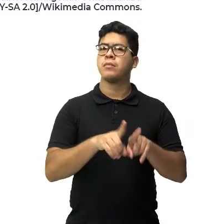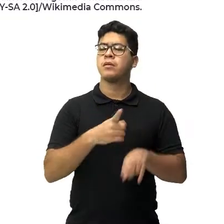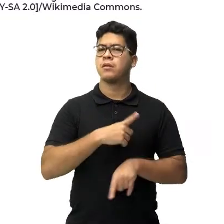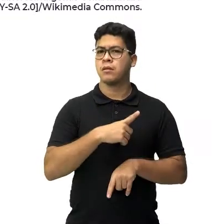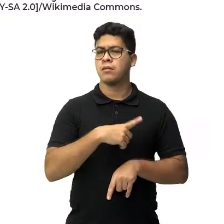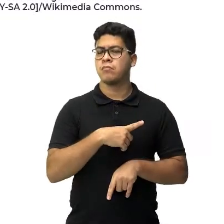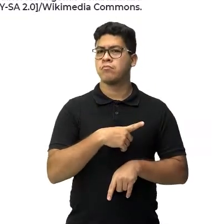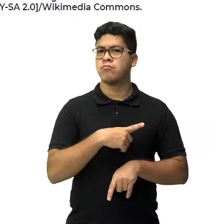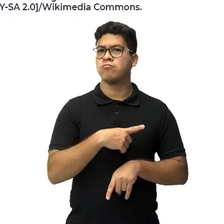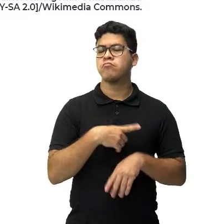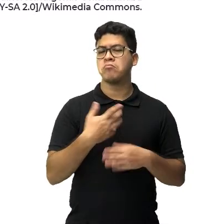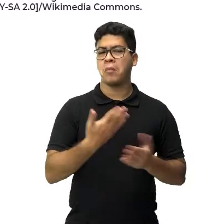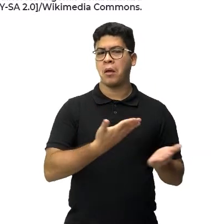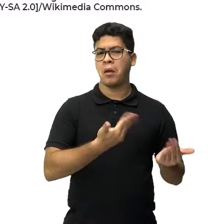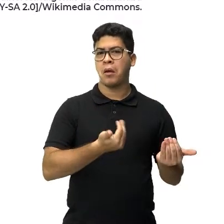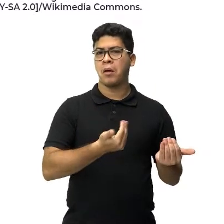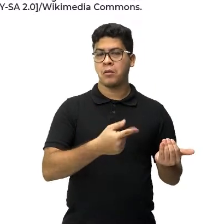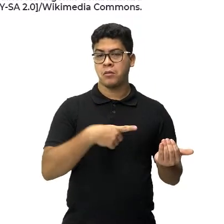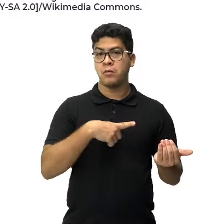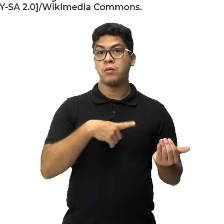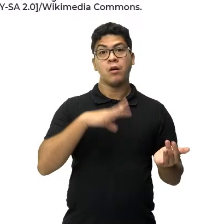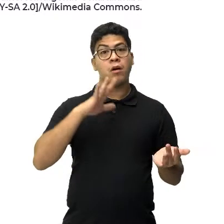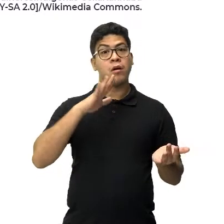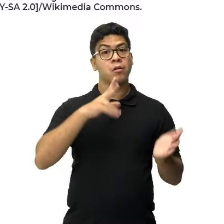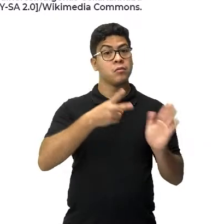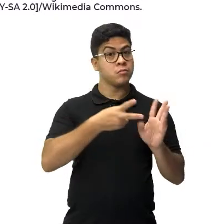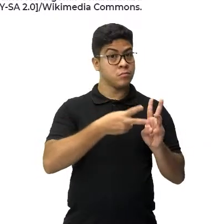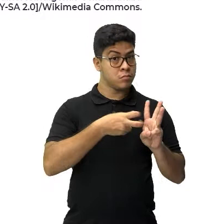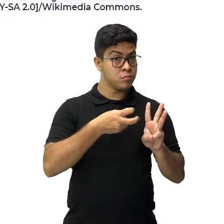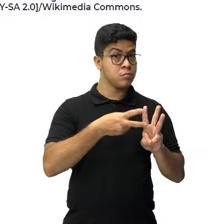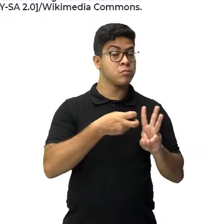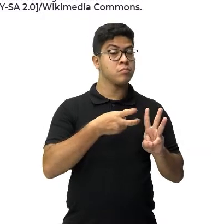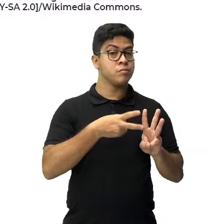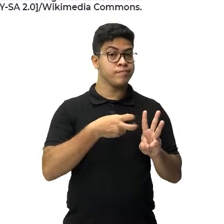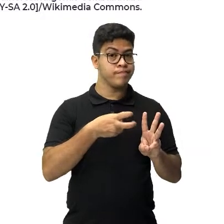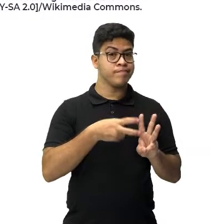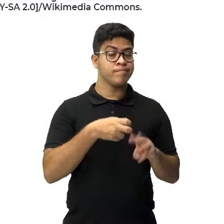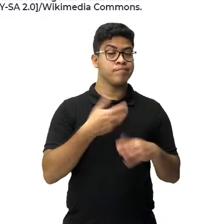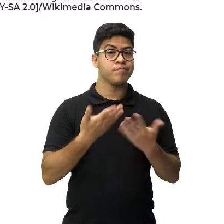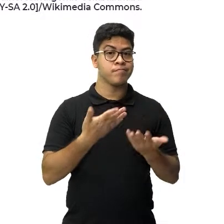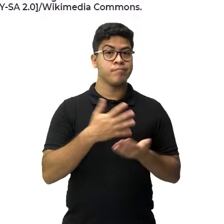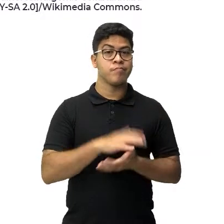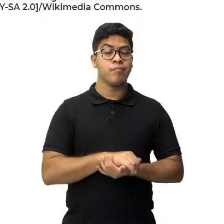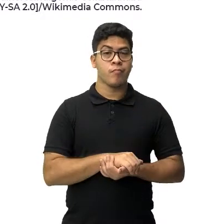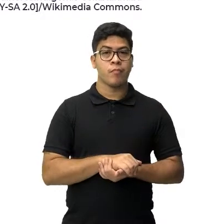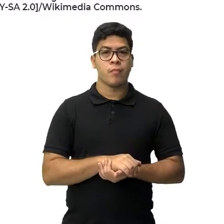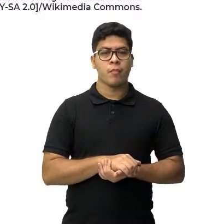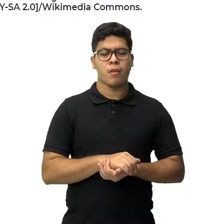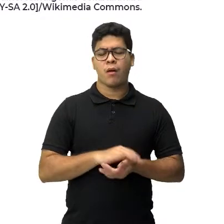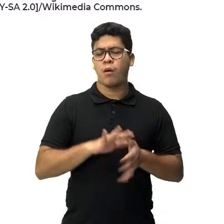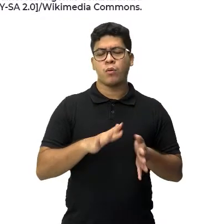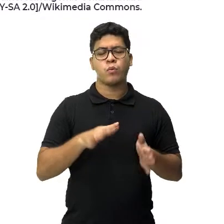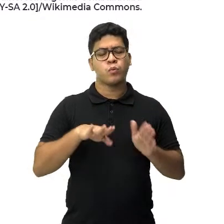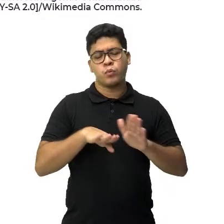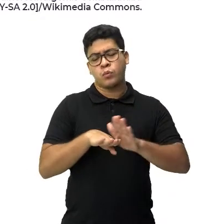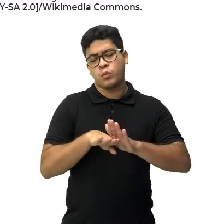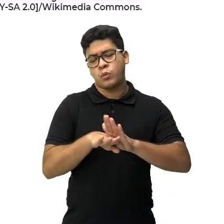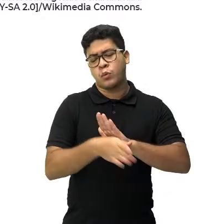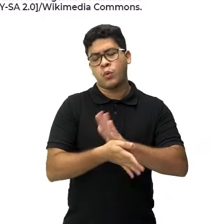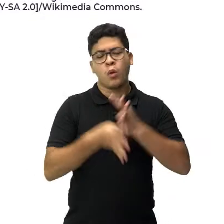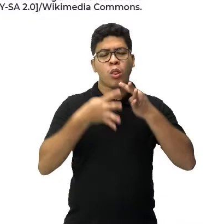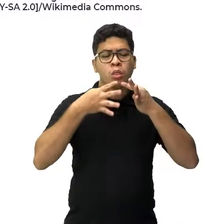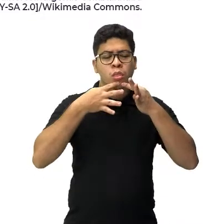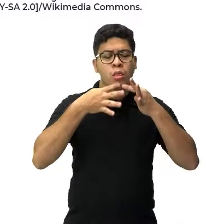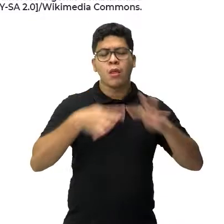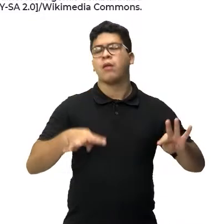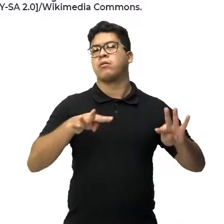né? Essa parece ser uma categoria que foi sendo naturalizada. Então, a